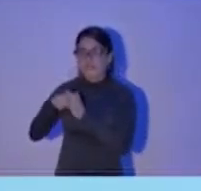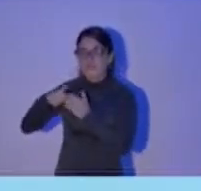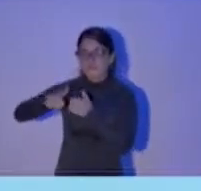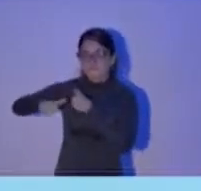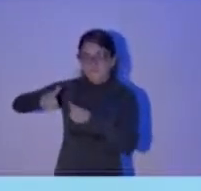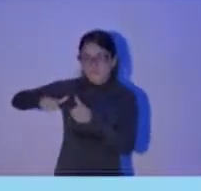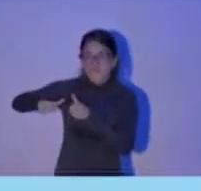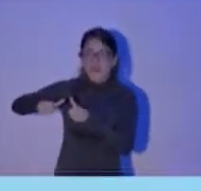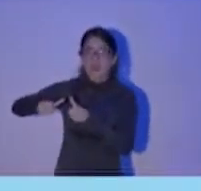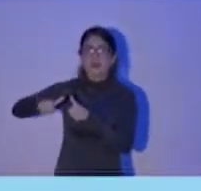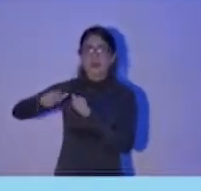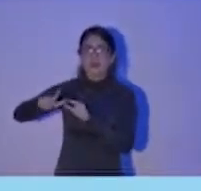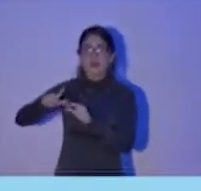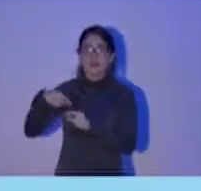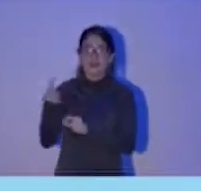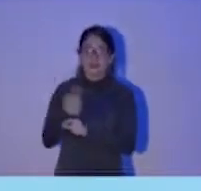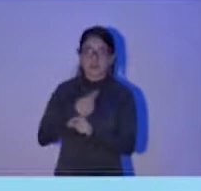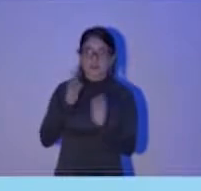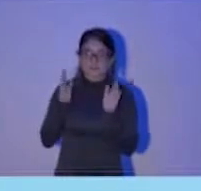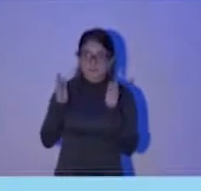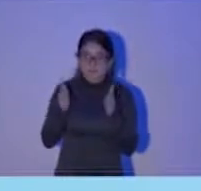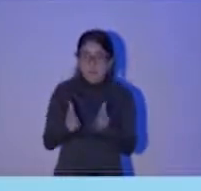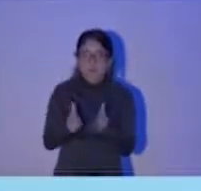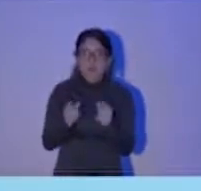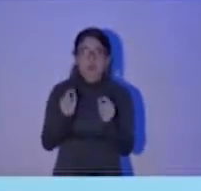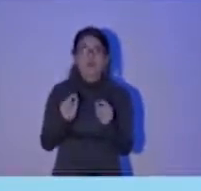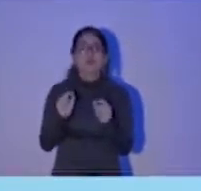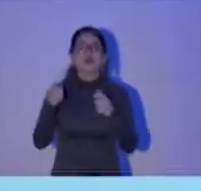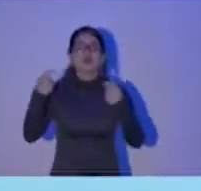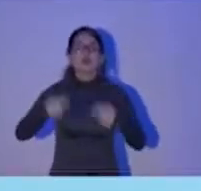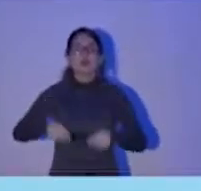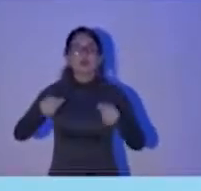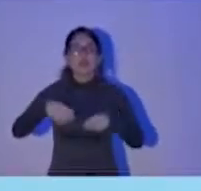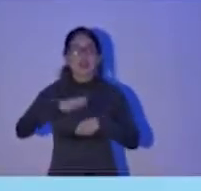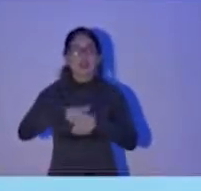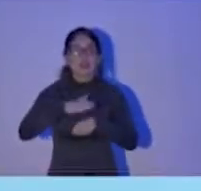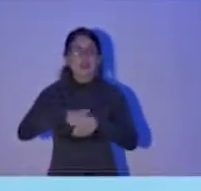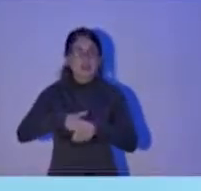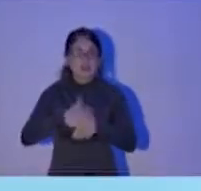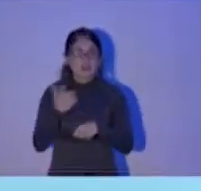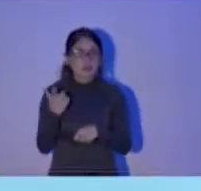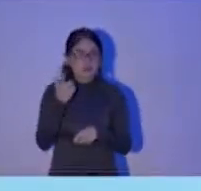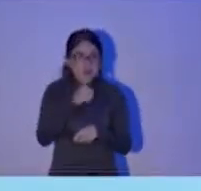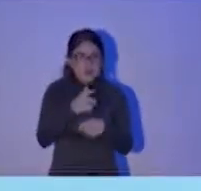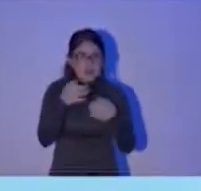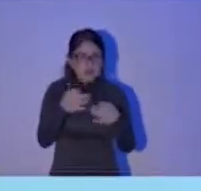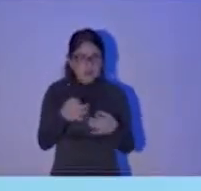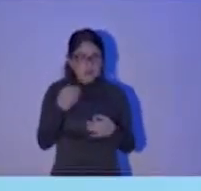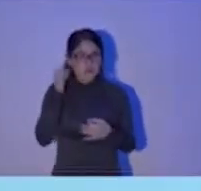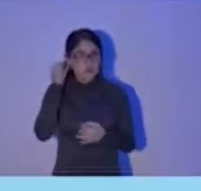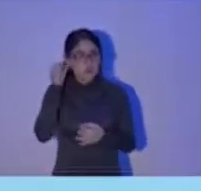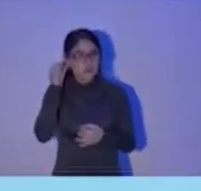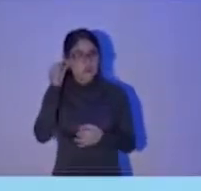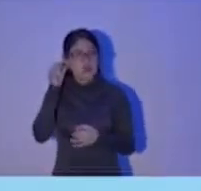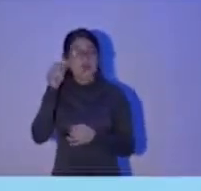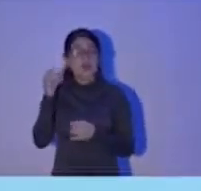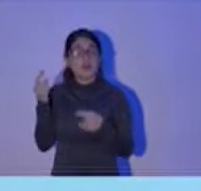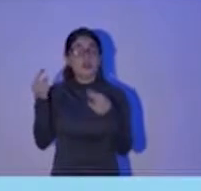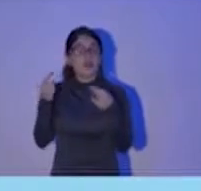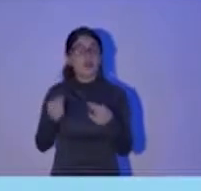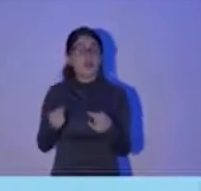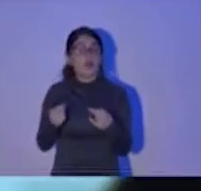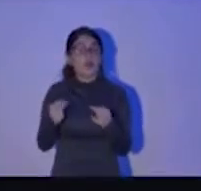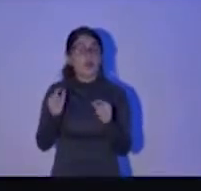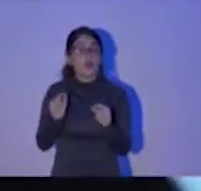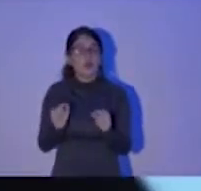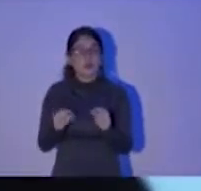que nós não percamos o olhar de dizer o que é preciso fazer para tal. E aí nós entramos como nosso grande desafio exatamente as